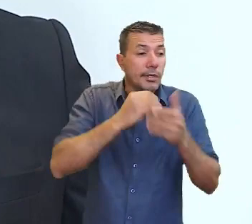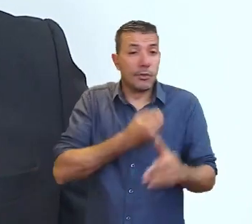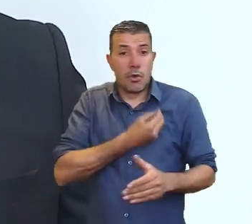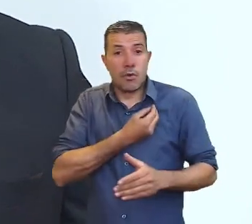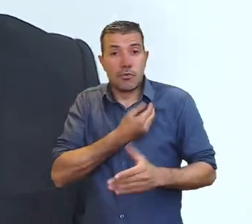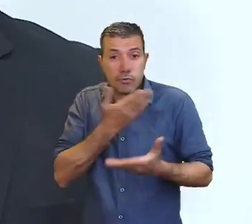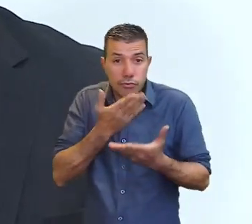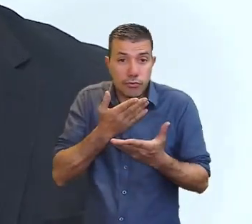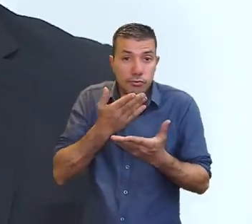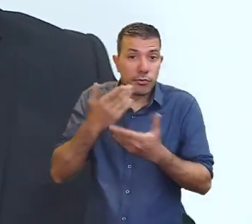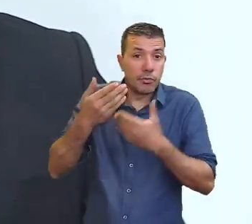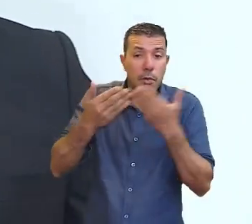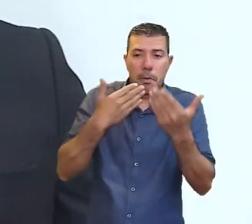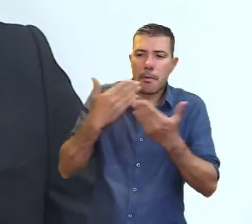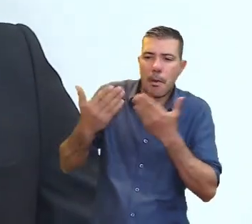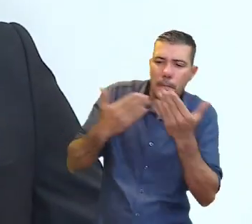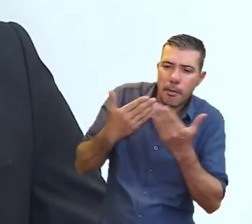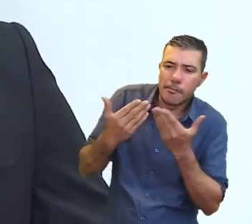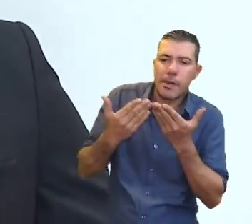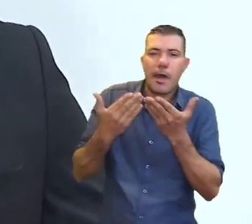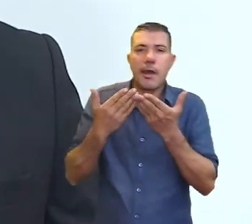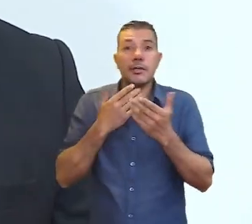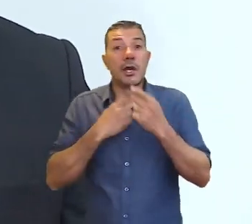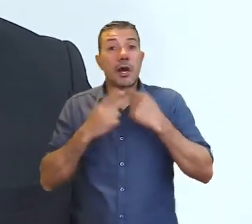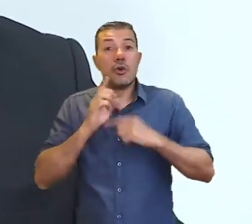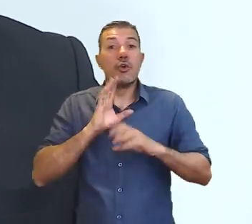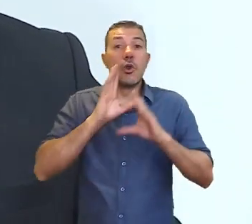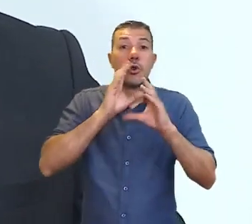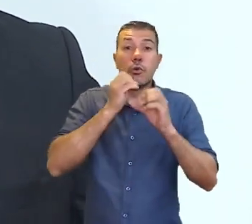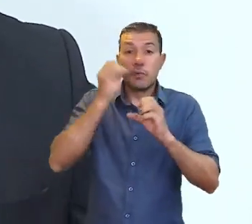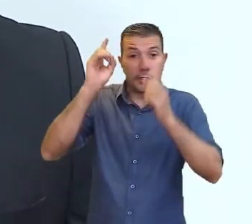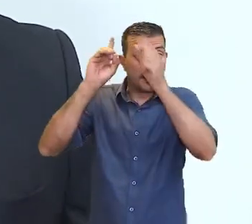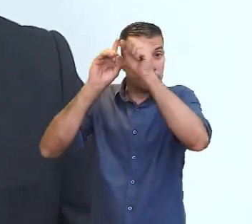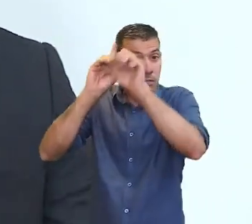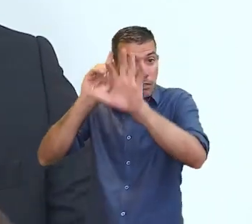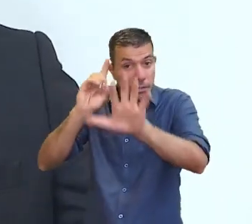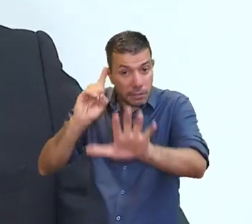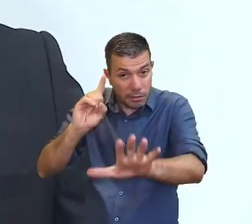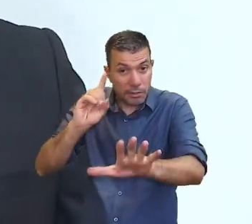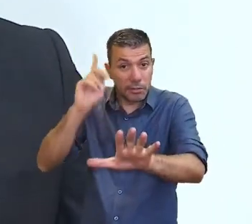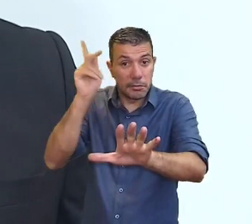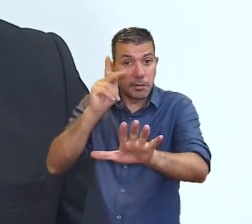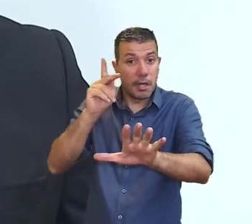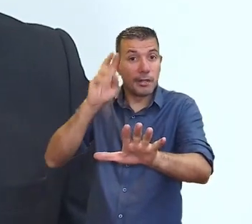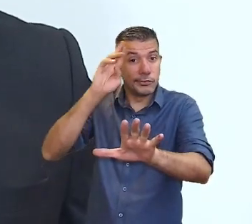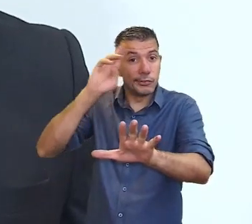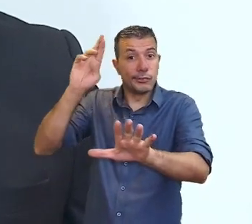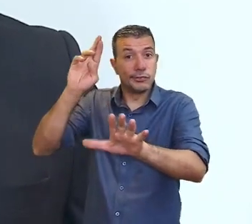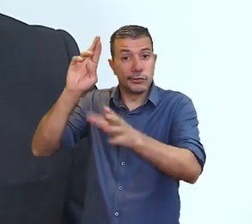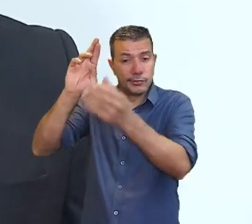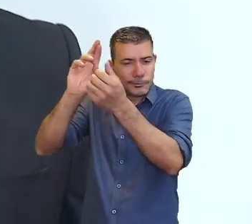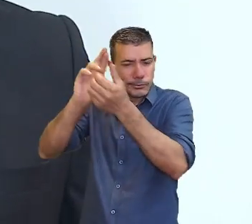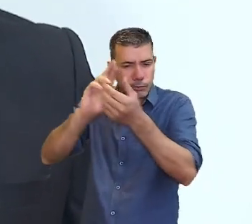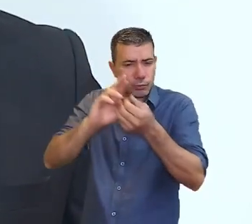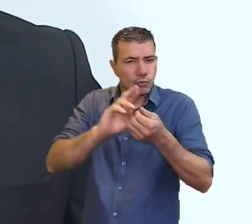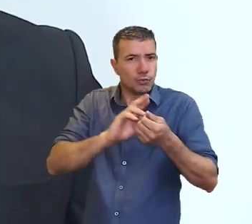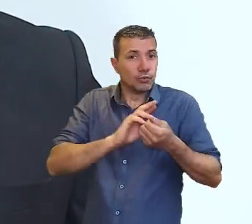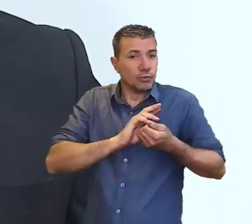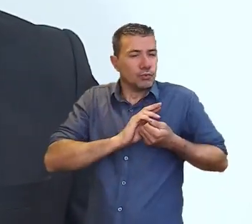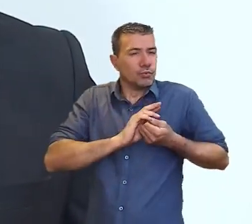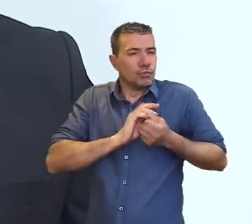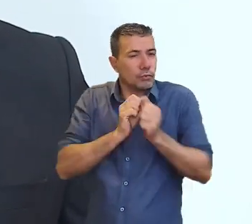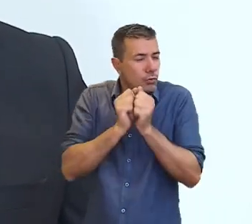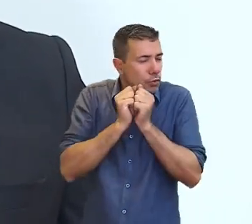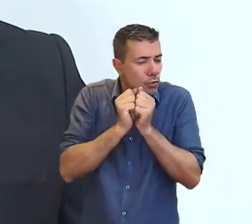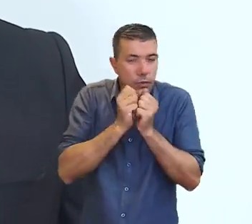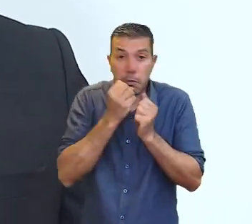e assim nós vamos interagindo e nós vamos desejando a todos que a graça e paz do nosso Senhor esteja conosco. É muito bom estarmos